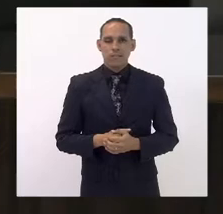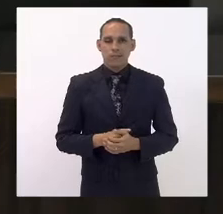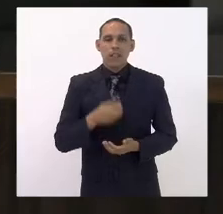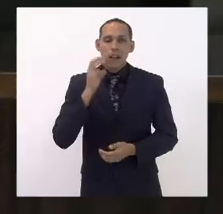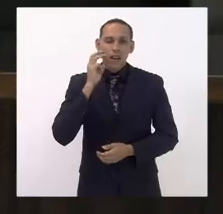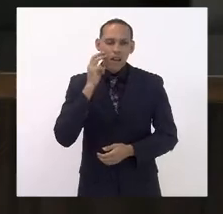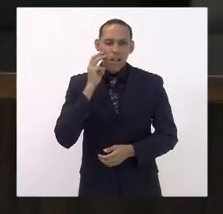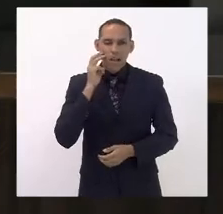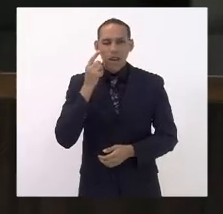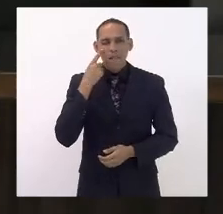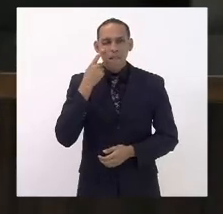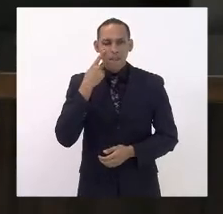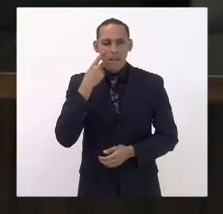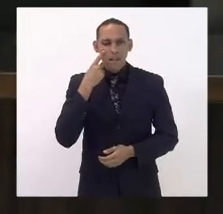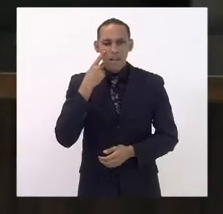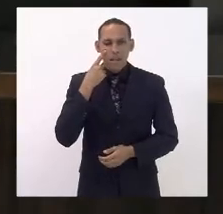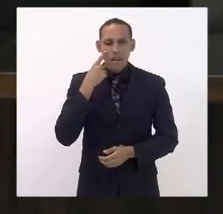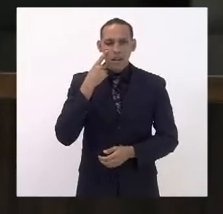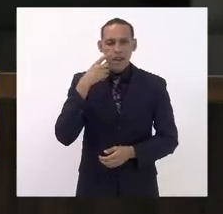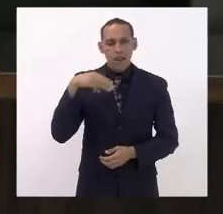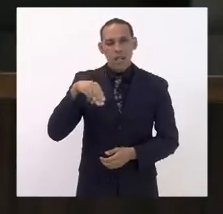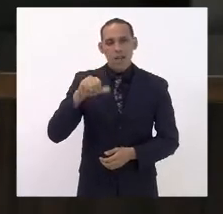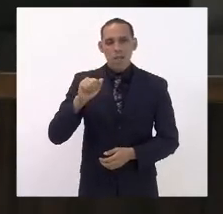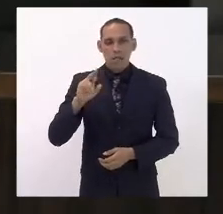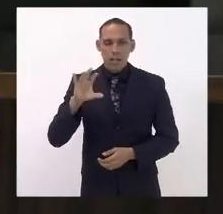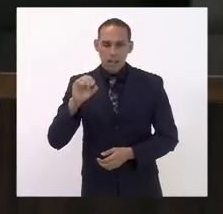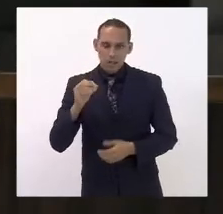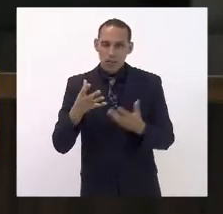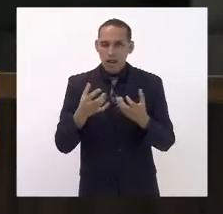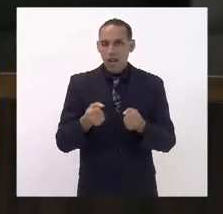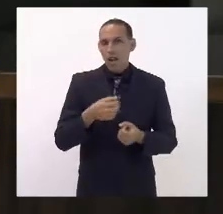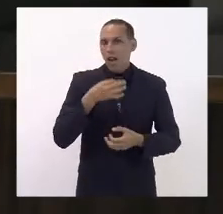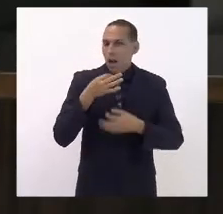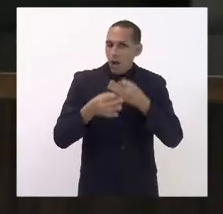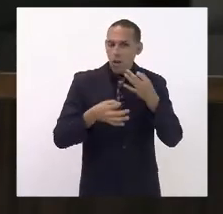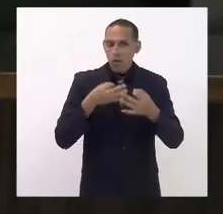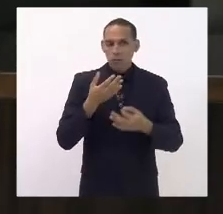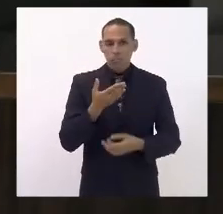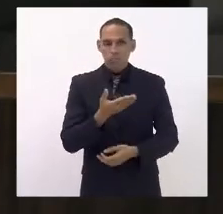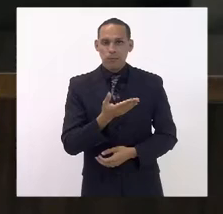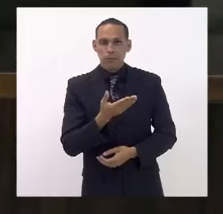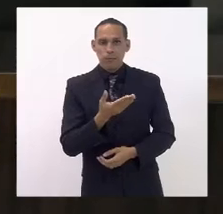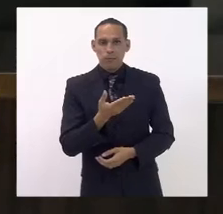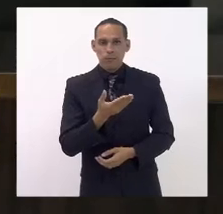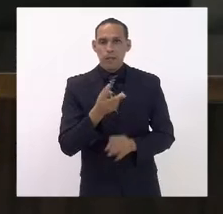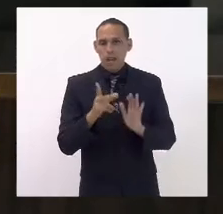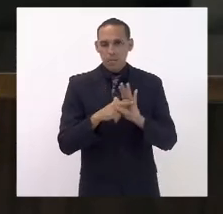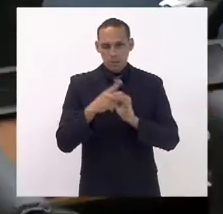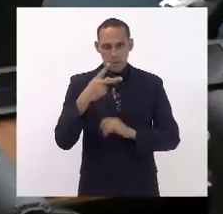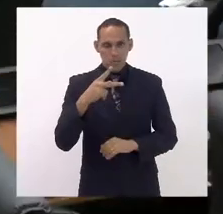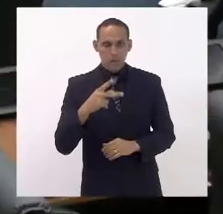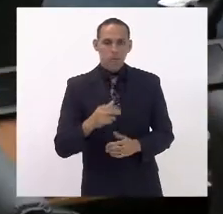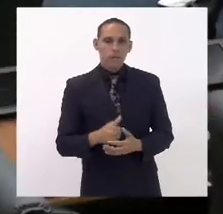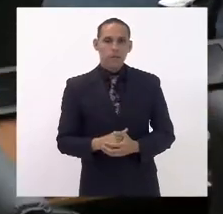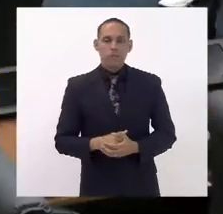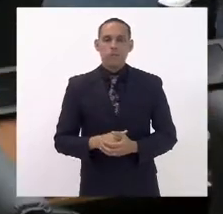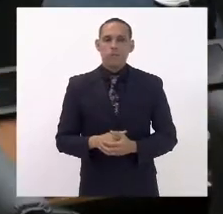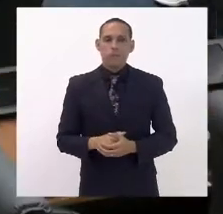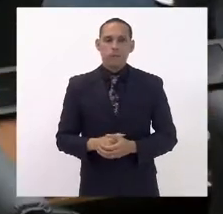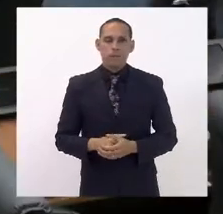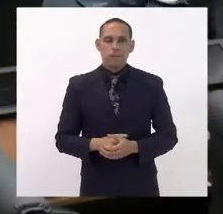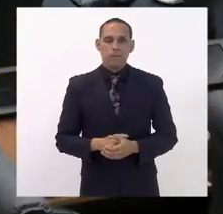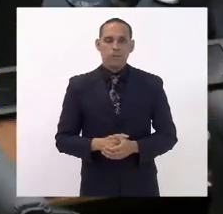Valdec, vê se o Márcio inclui acata o parecer ali, a emenda de Vossa Excelência, no parecer.